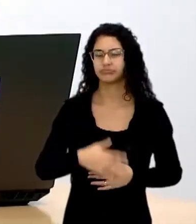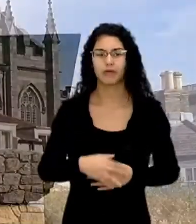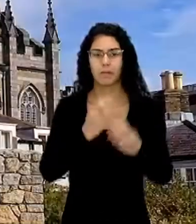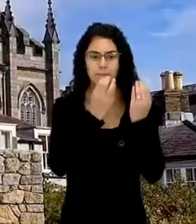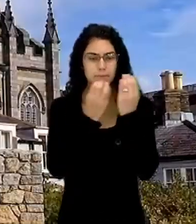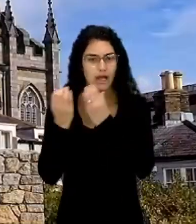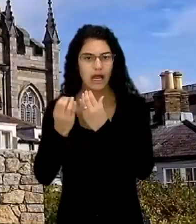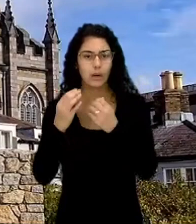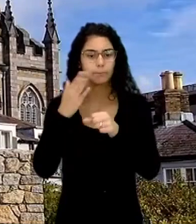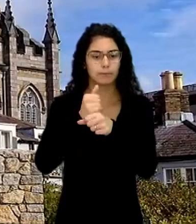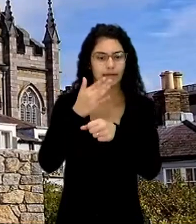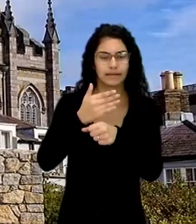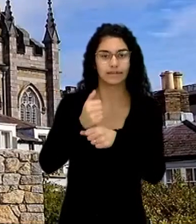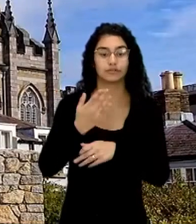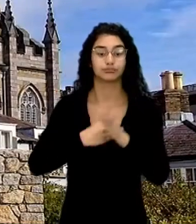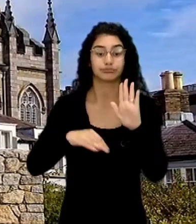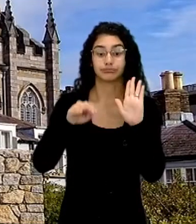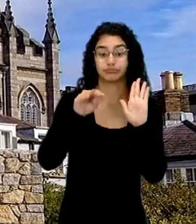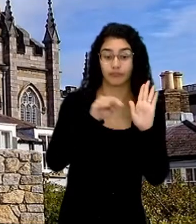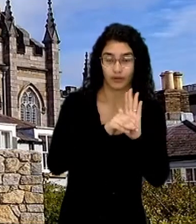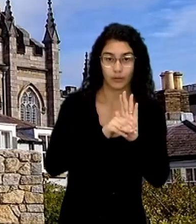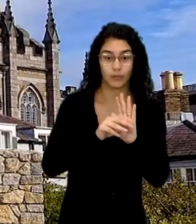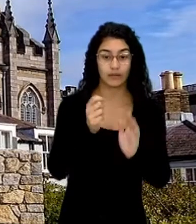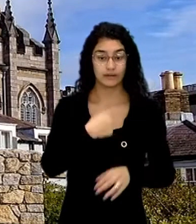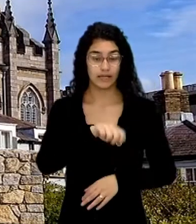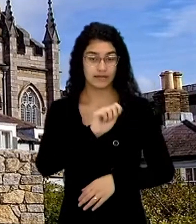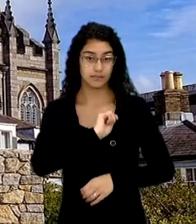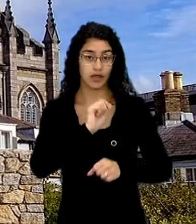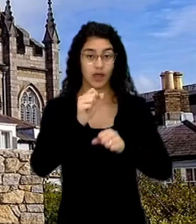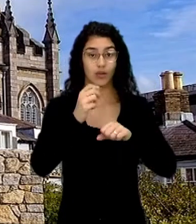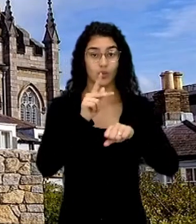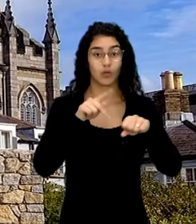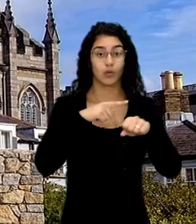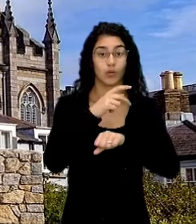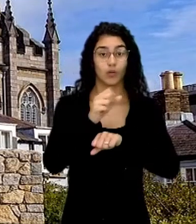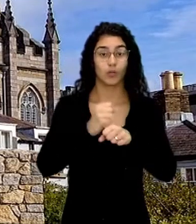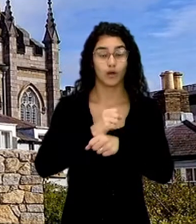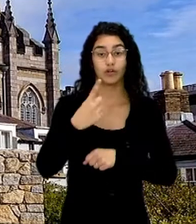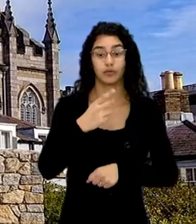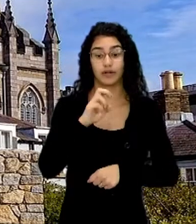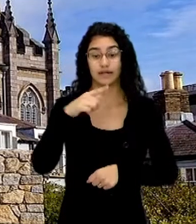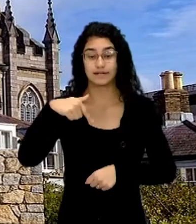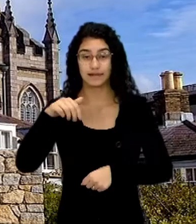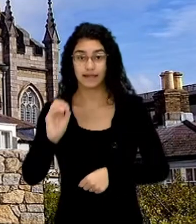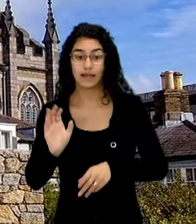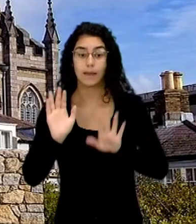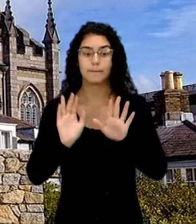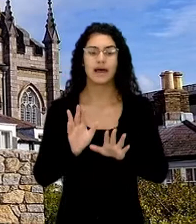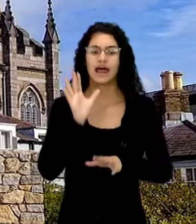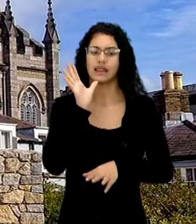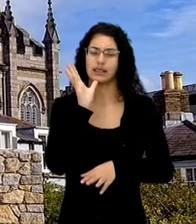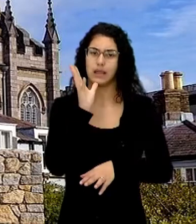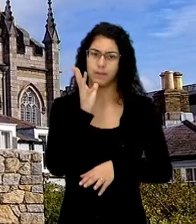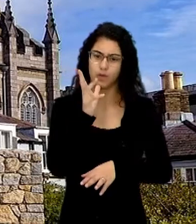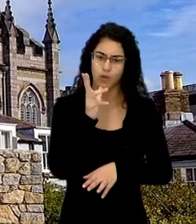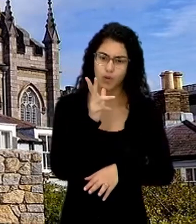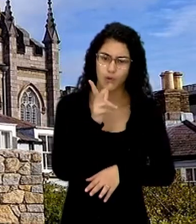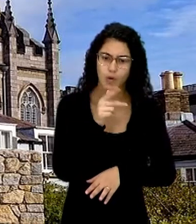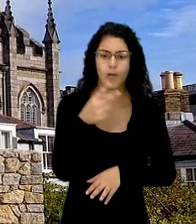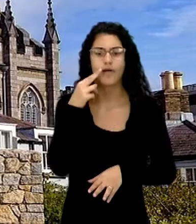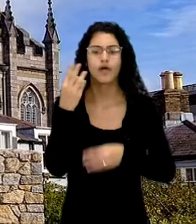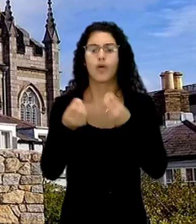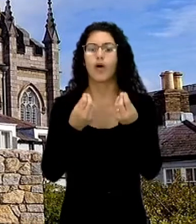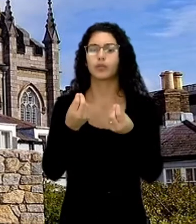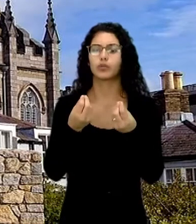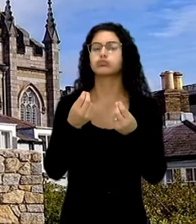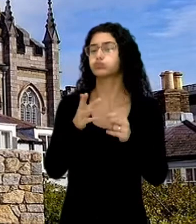que aconteceu? Esse alimento chegou na Espanha em 1570, só que demorou um pouco para ele ser visto como um